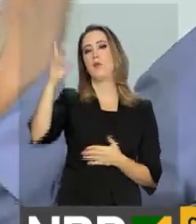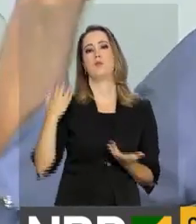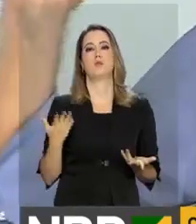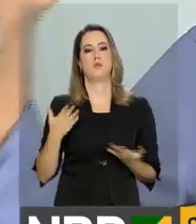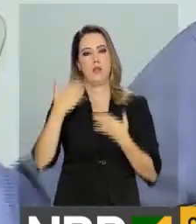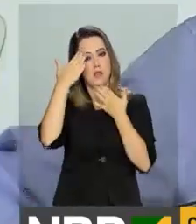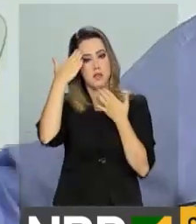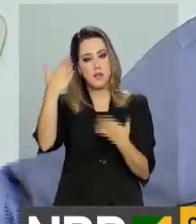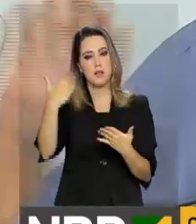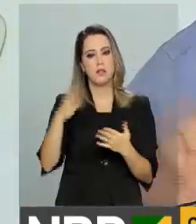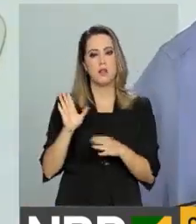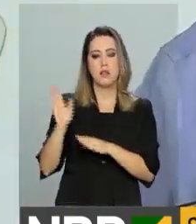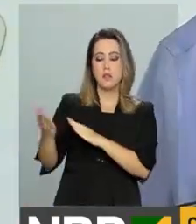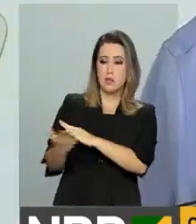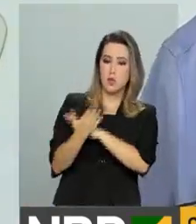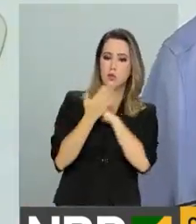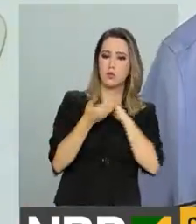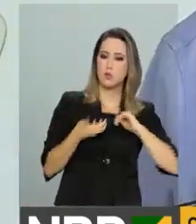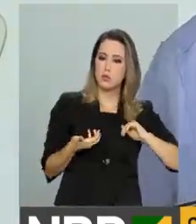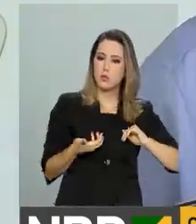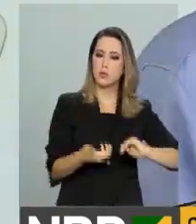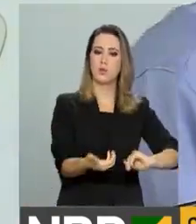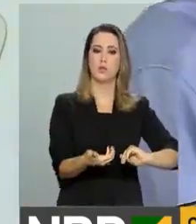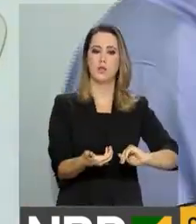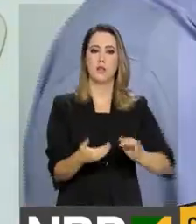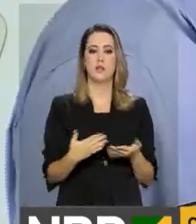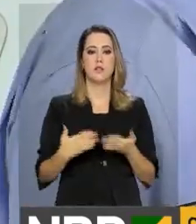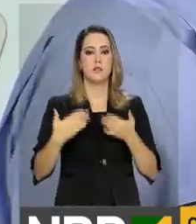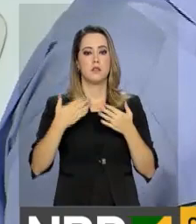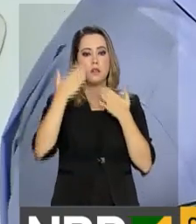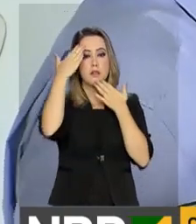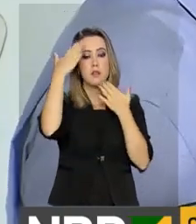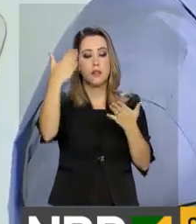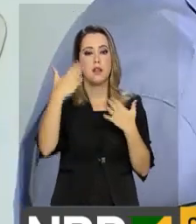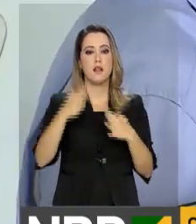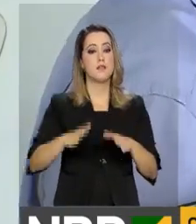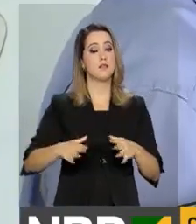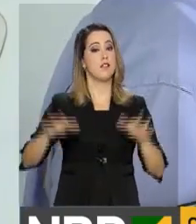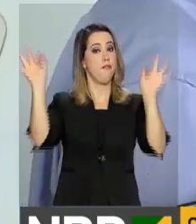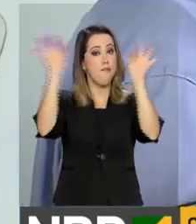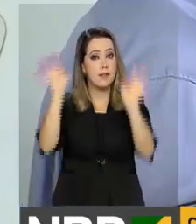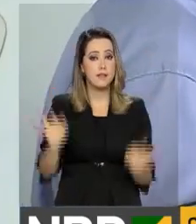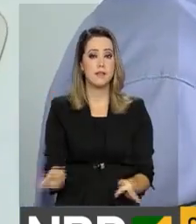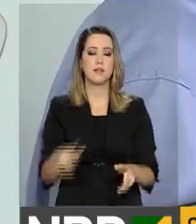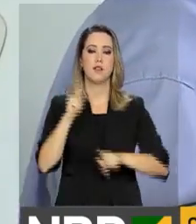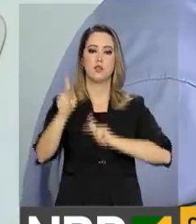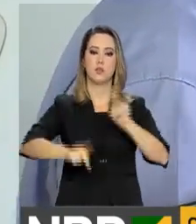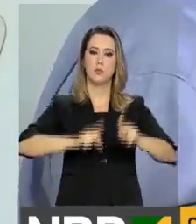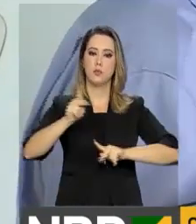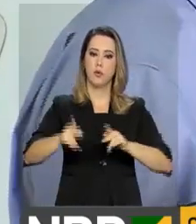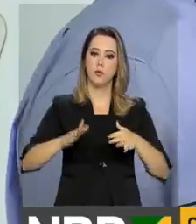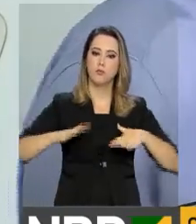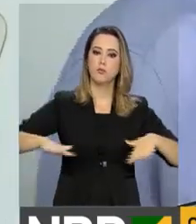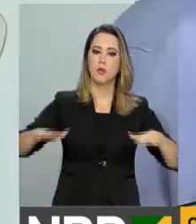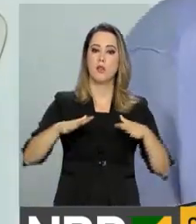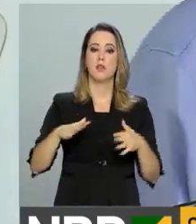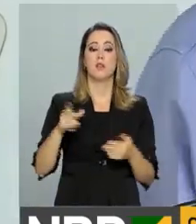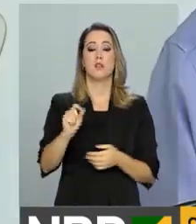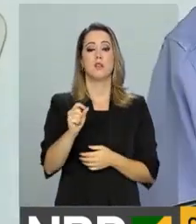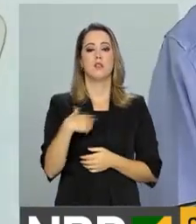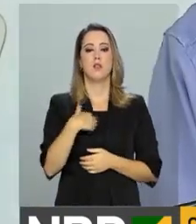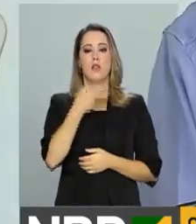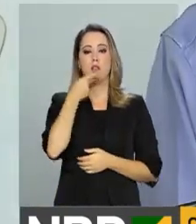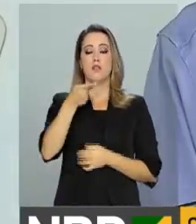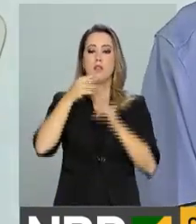graças a Deus, graças ao apoio do Congresso Nacional, graças ao entusiasmo do povo, e por isto eu quero pregar aqui